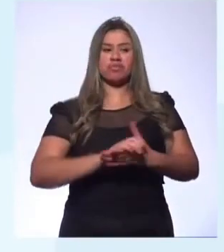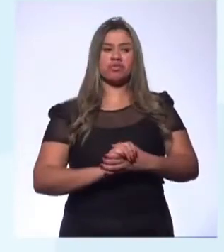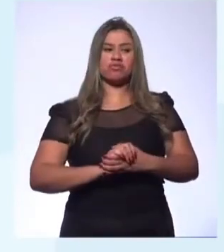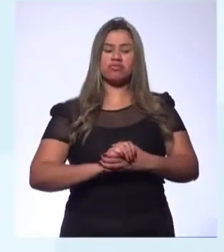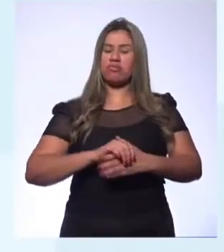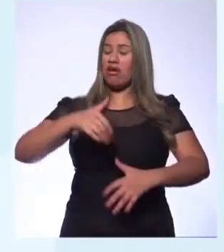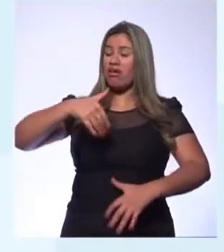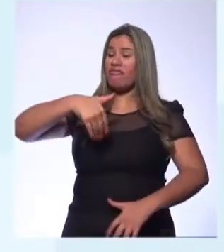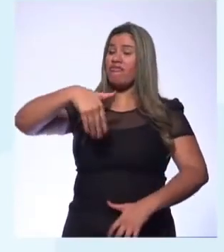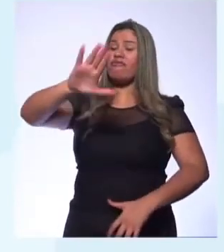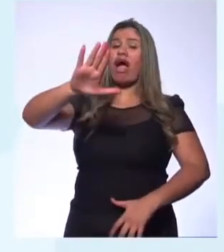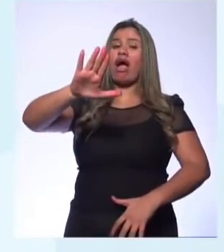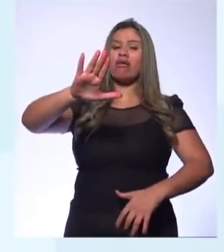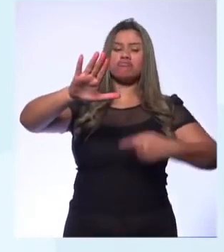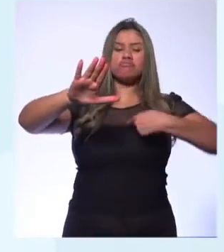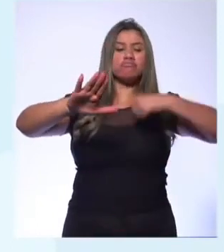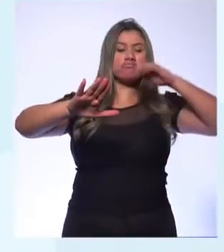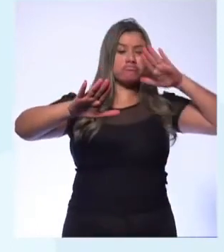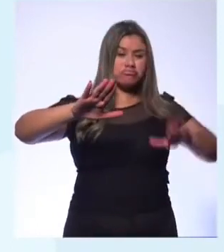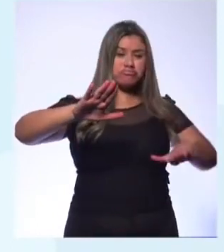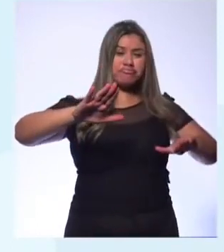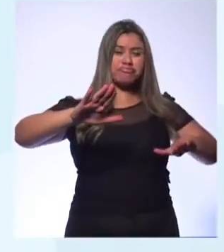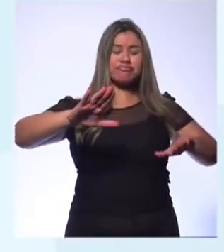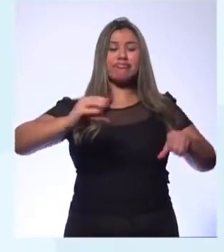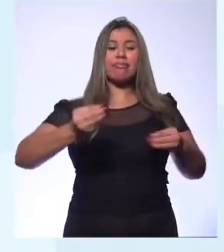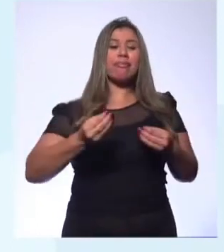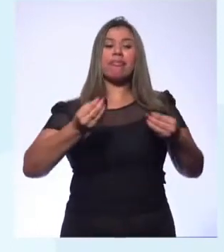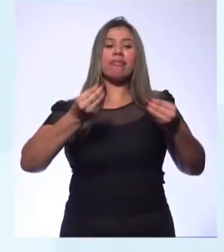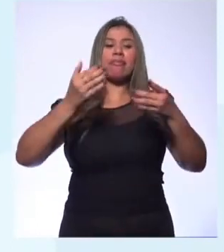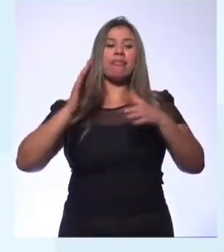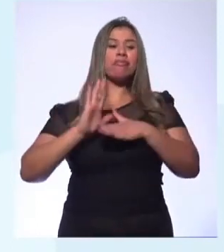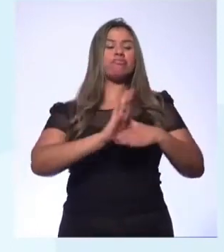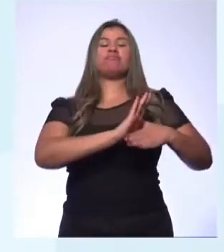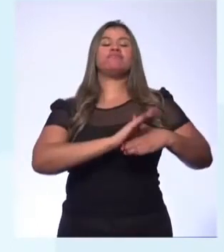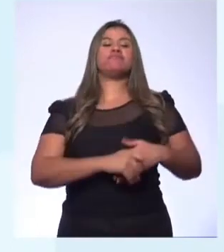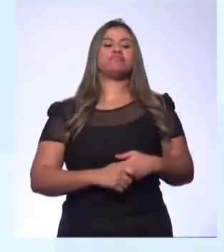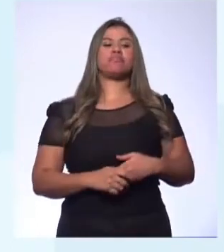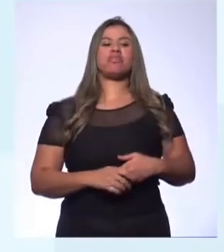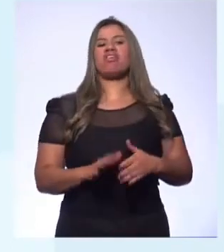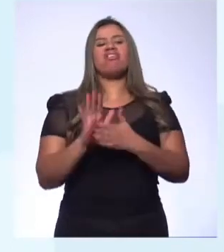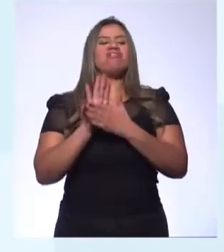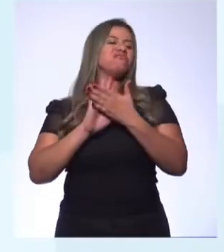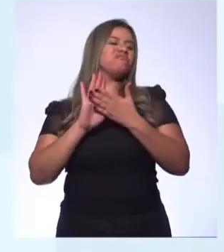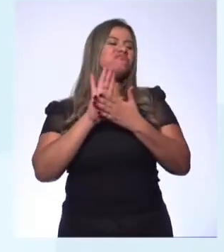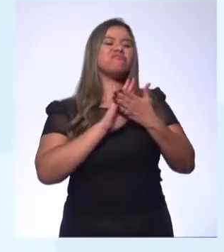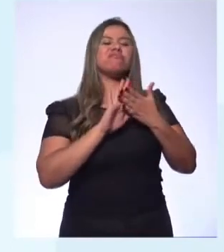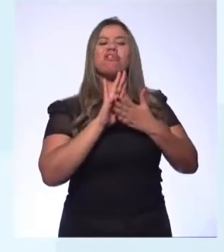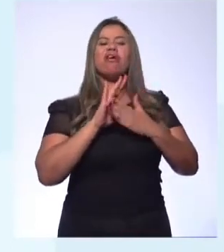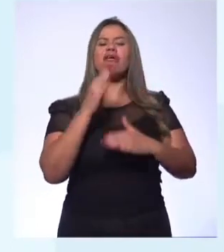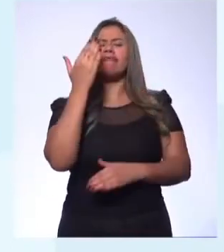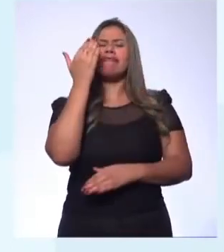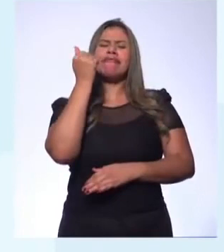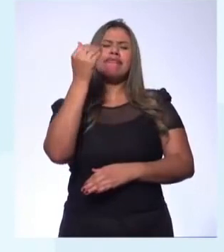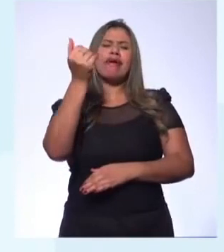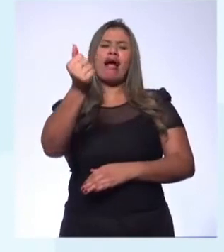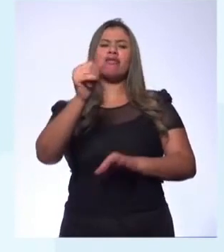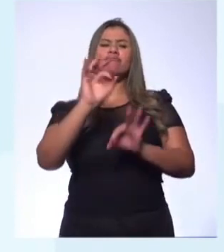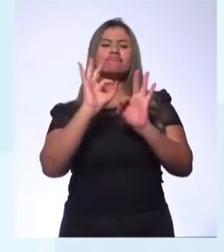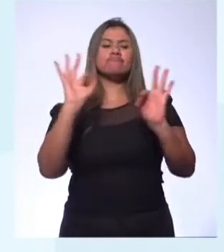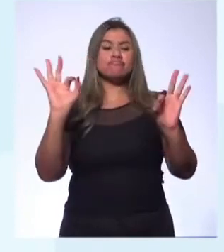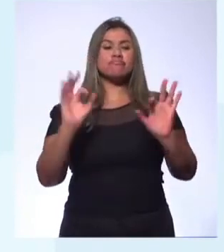Vá que eu fico cá, para maior flagelo. Não tem nada. É viagem que